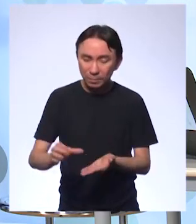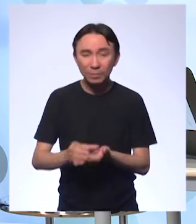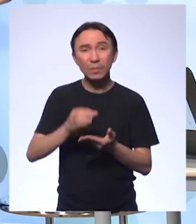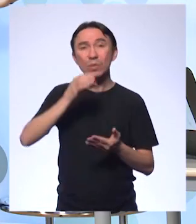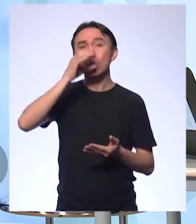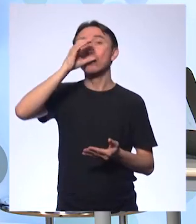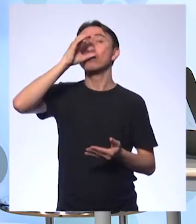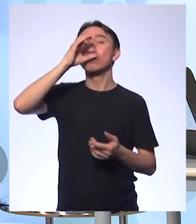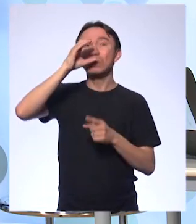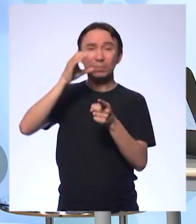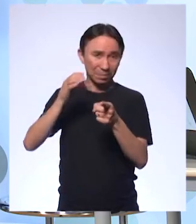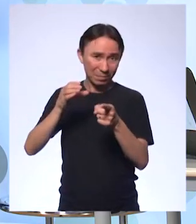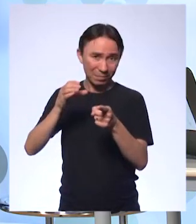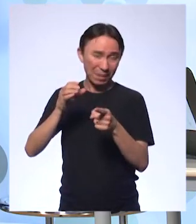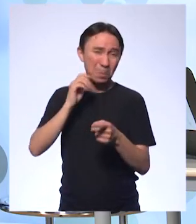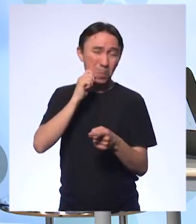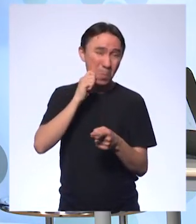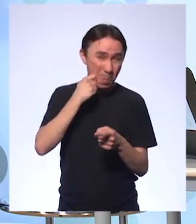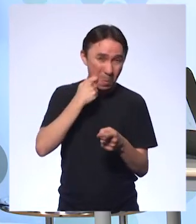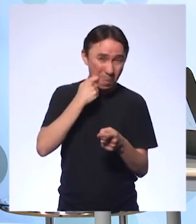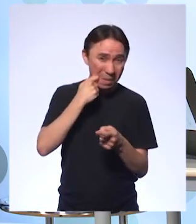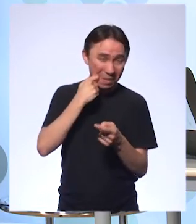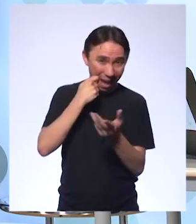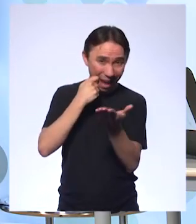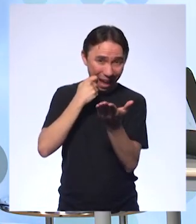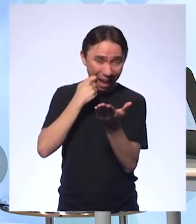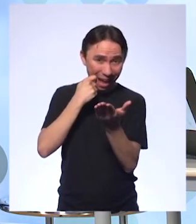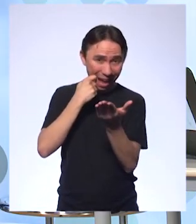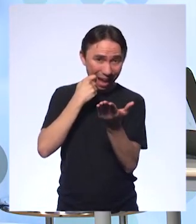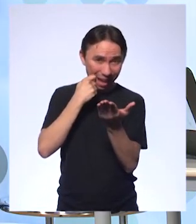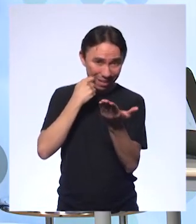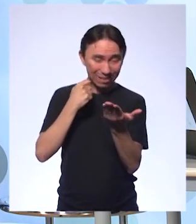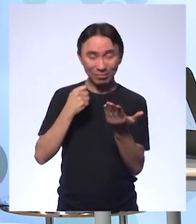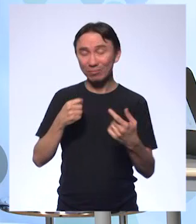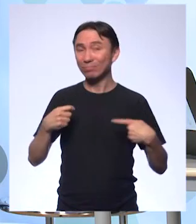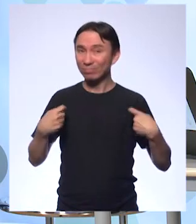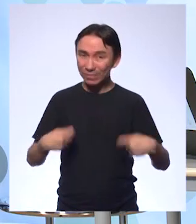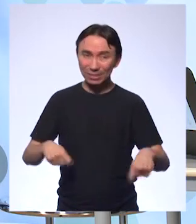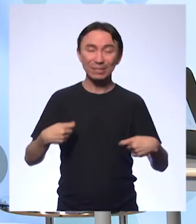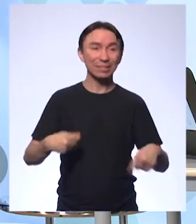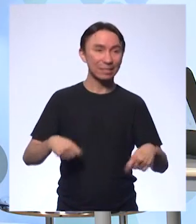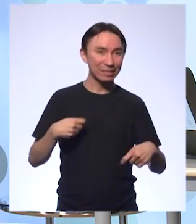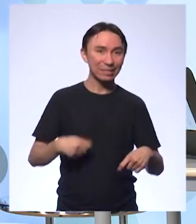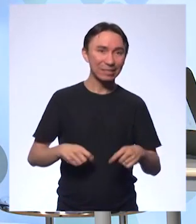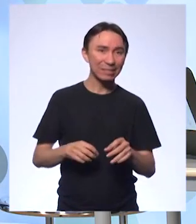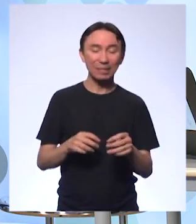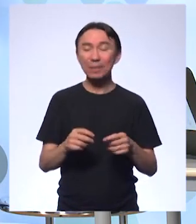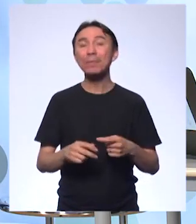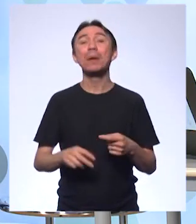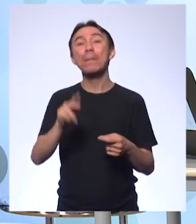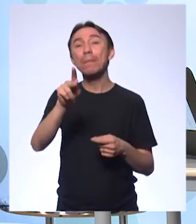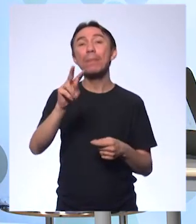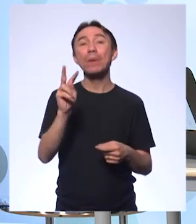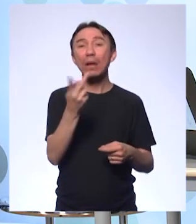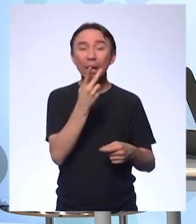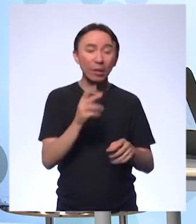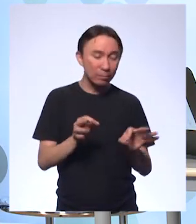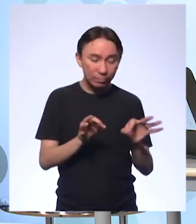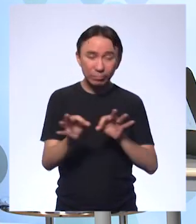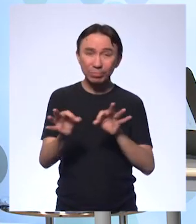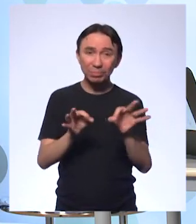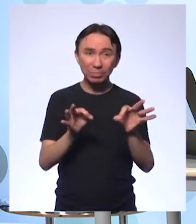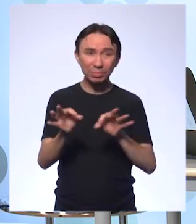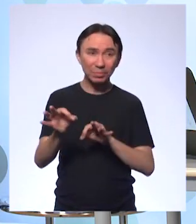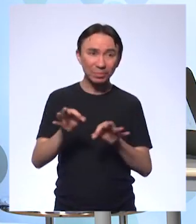puro com açúcar vocês conseguem, tem que diluir. Então, eu vou fazer a correção do pH. Com o que eu faço a correção desse pH?